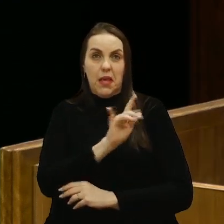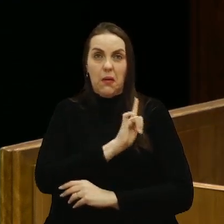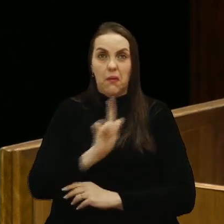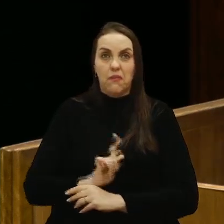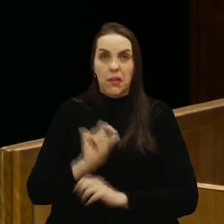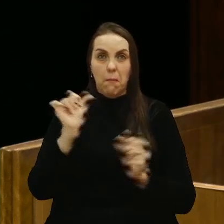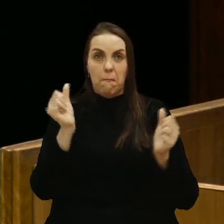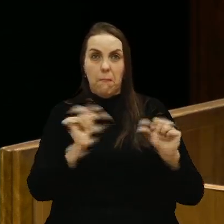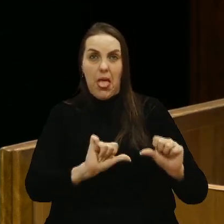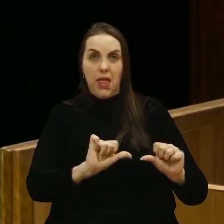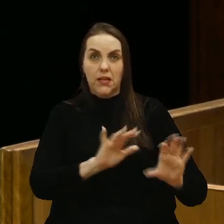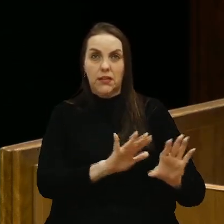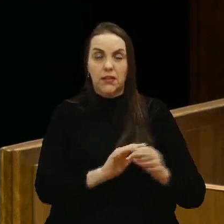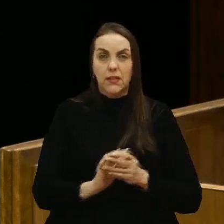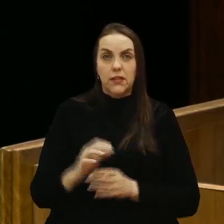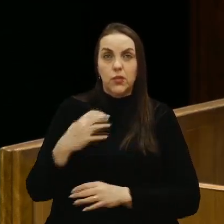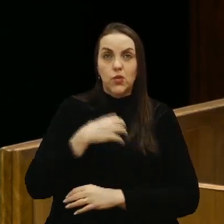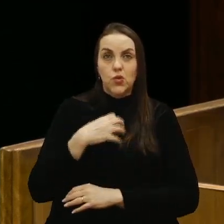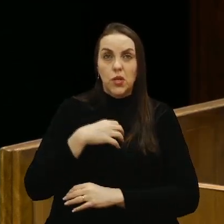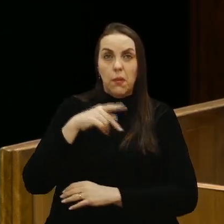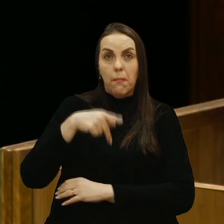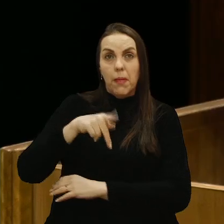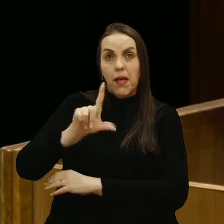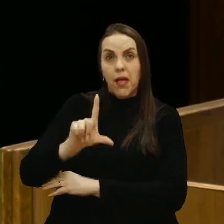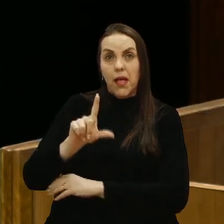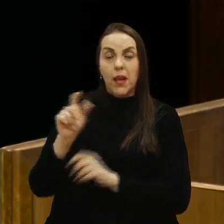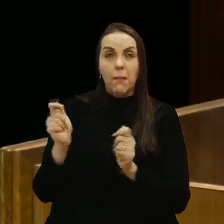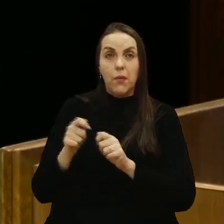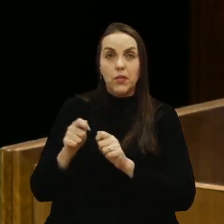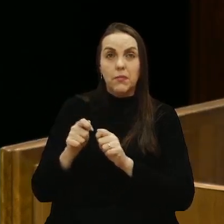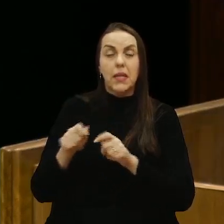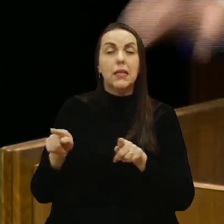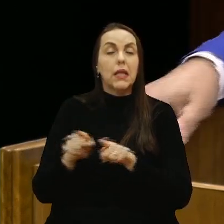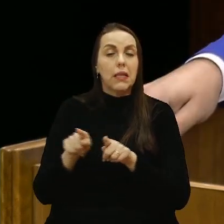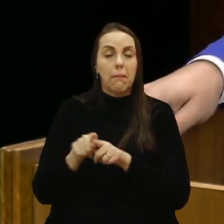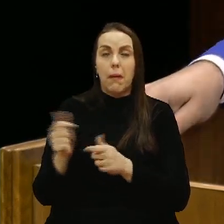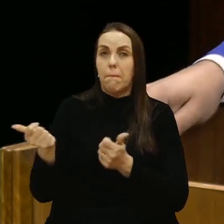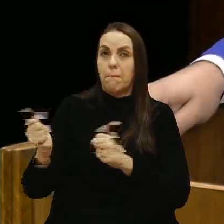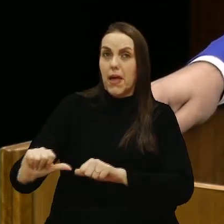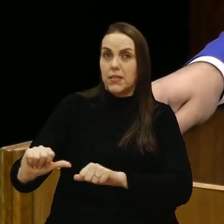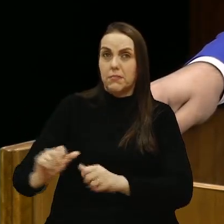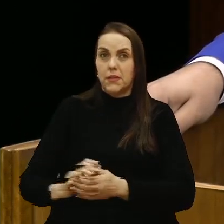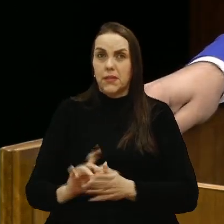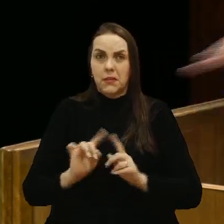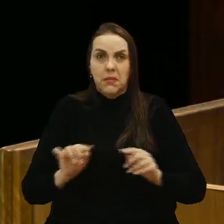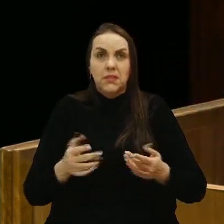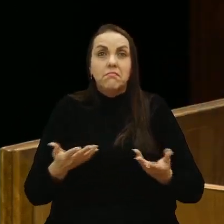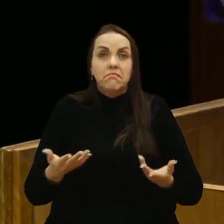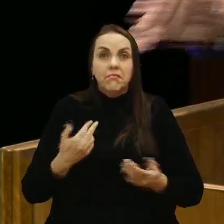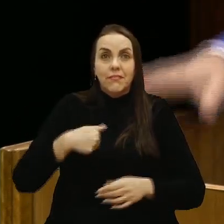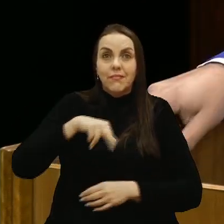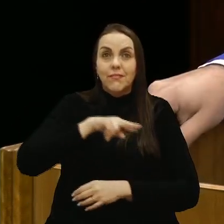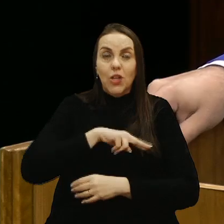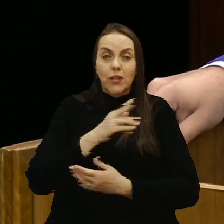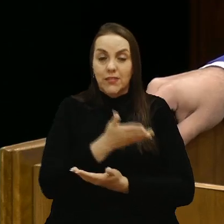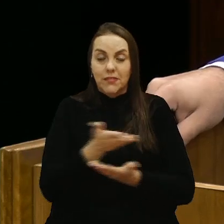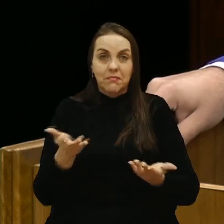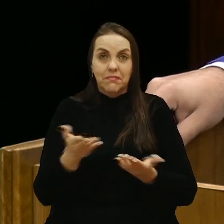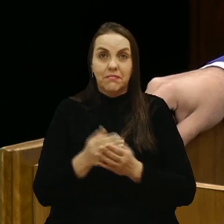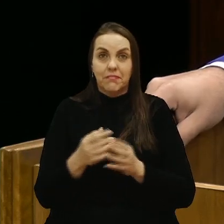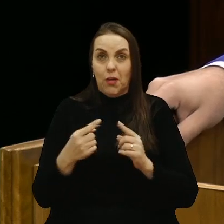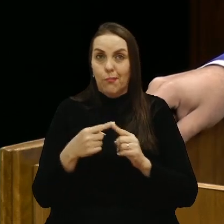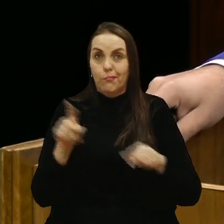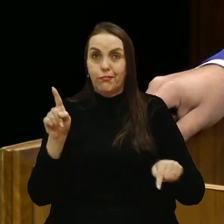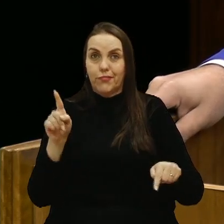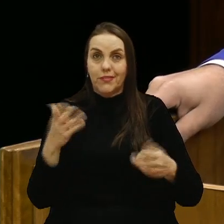péssima e que a forma que o PL poderia governar também era péssima. Nós que somos aqui divergentes